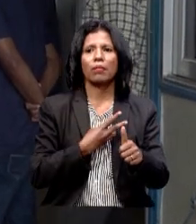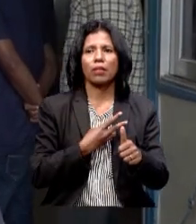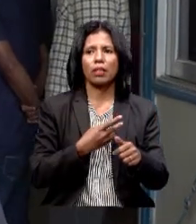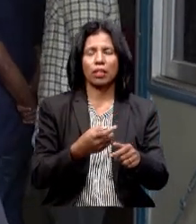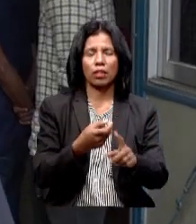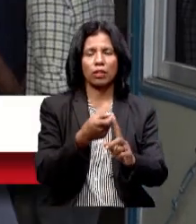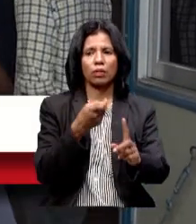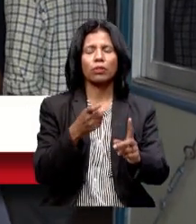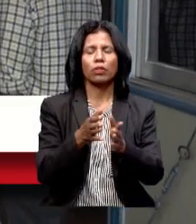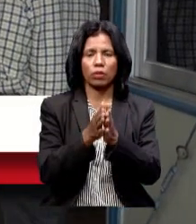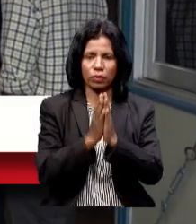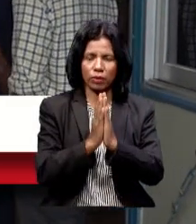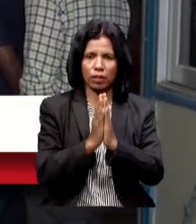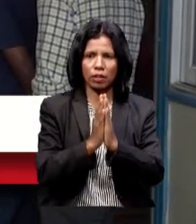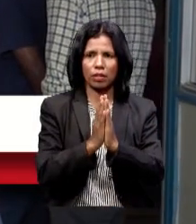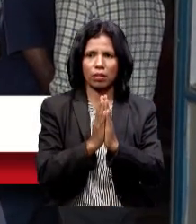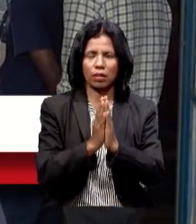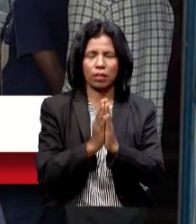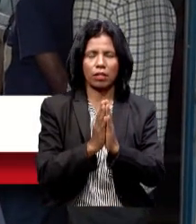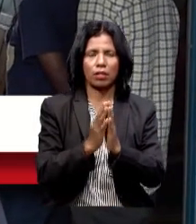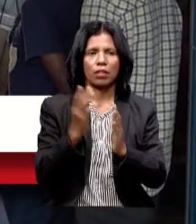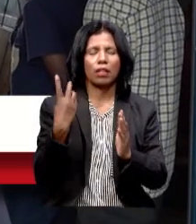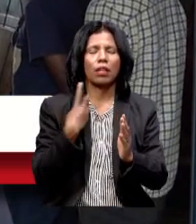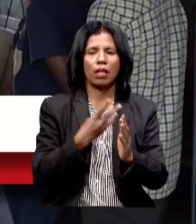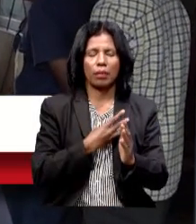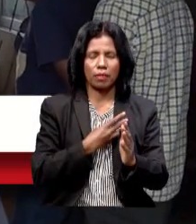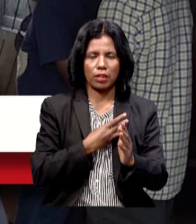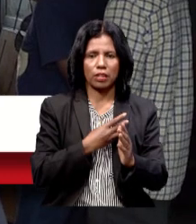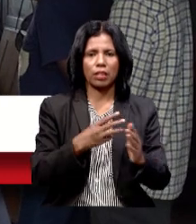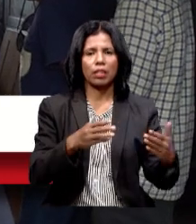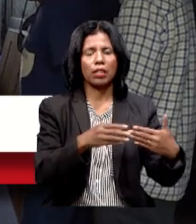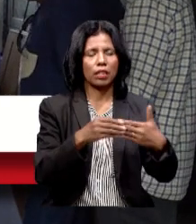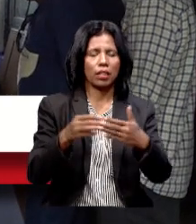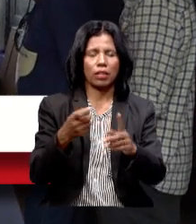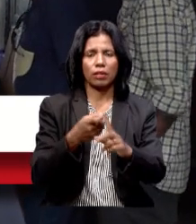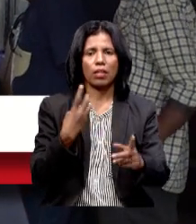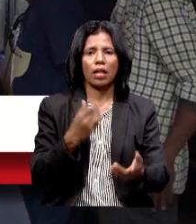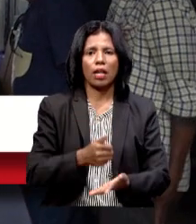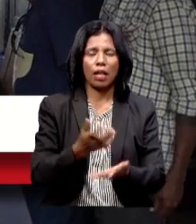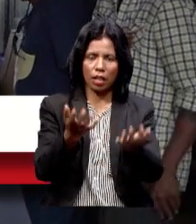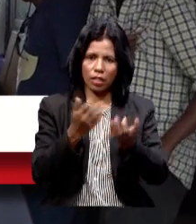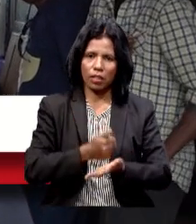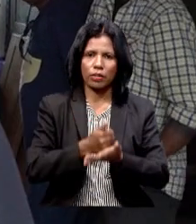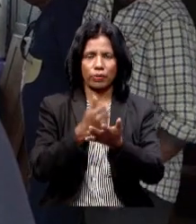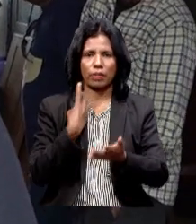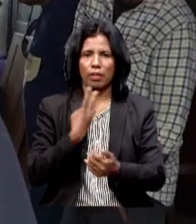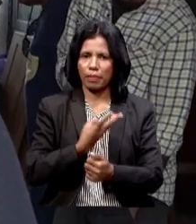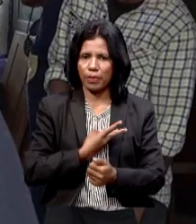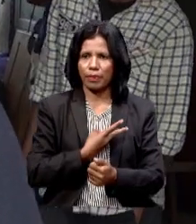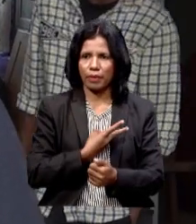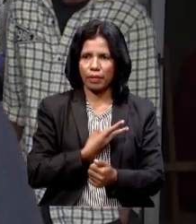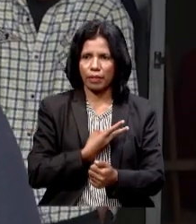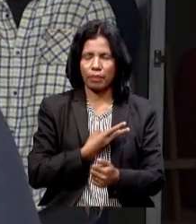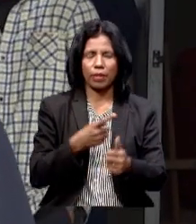governo, nomos parte relevante nebe, maquia laran lua, que é solidariedade ba ami. A minha,